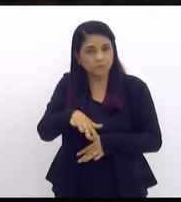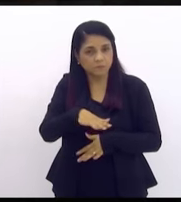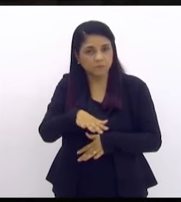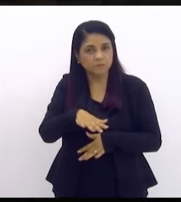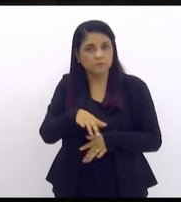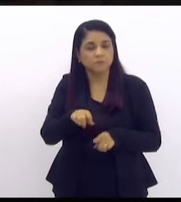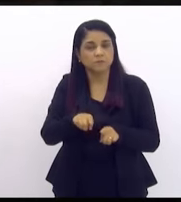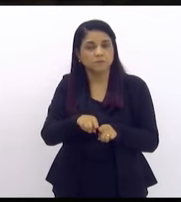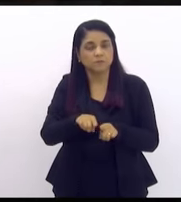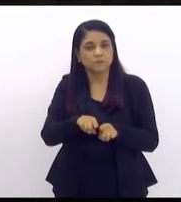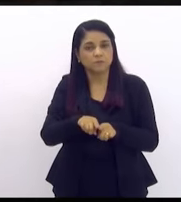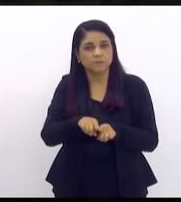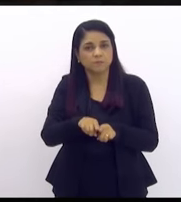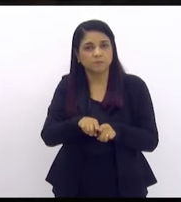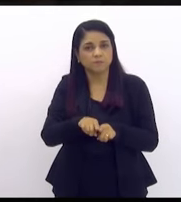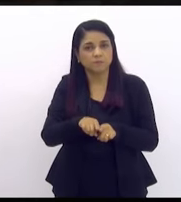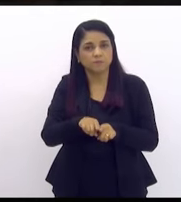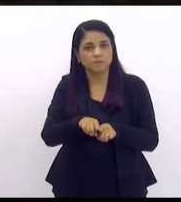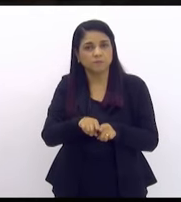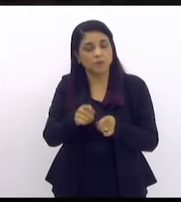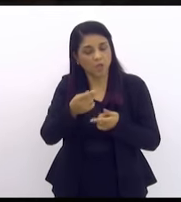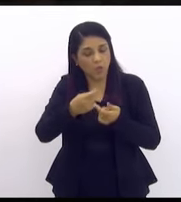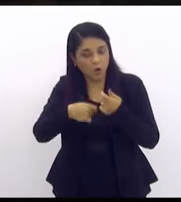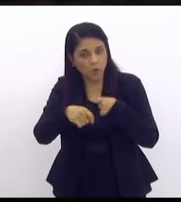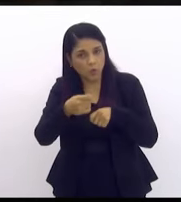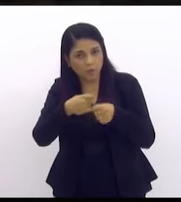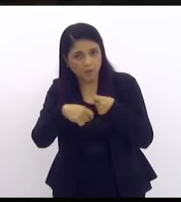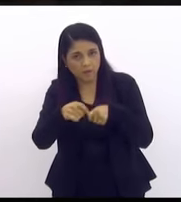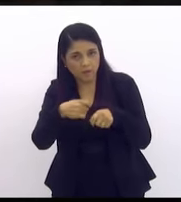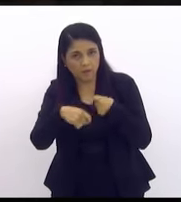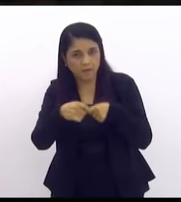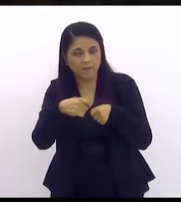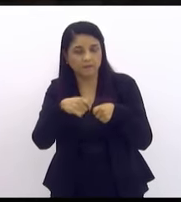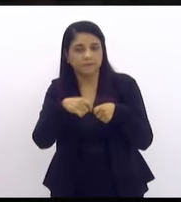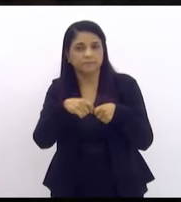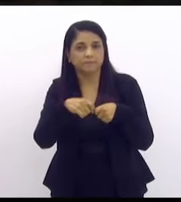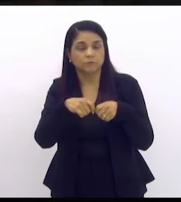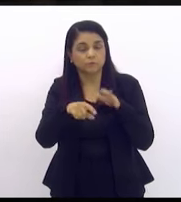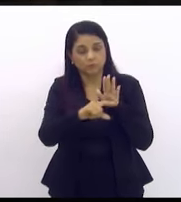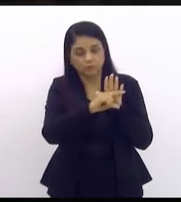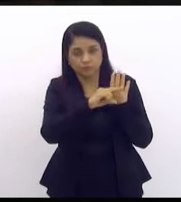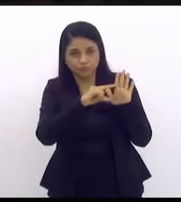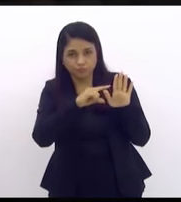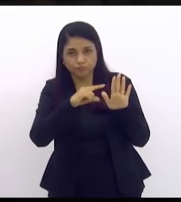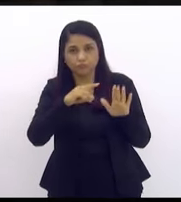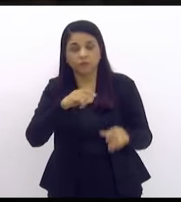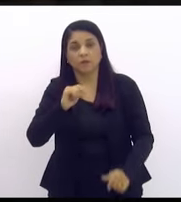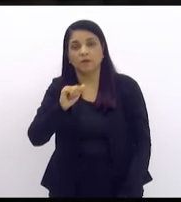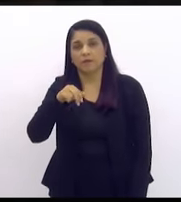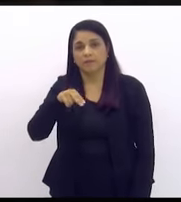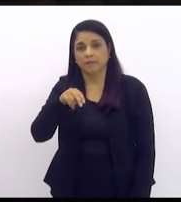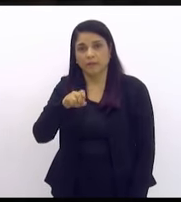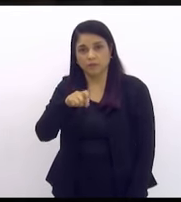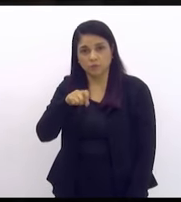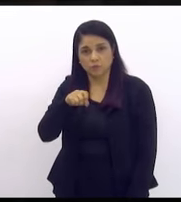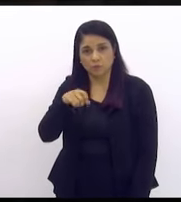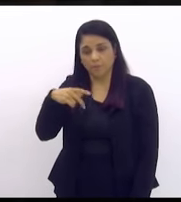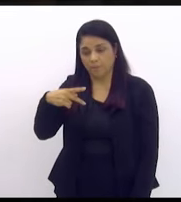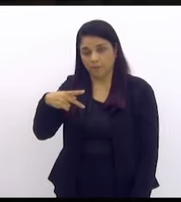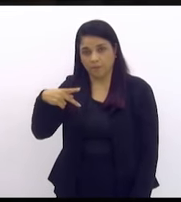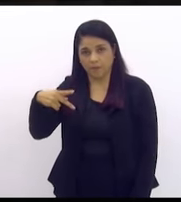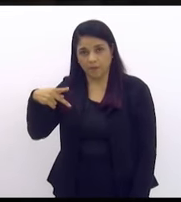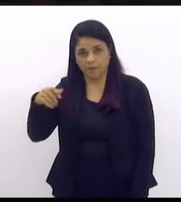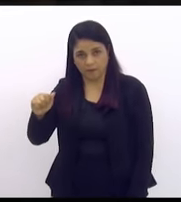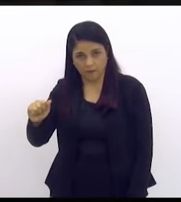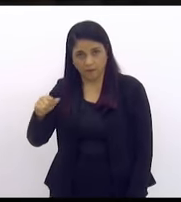os complexos econômicos, que estão abordados no anexo 3 do PPA, aliás, no